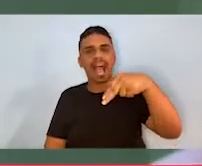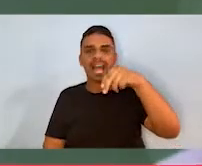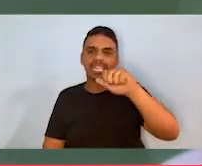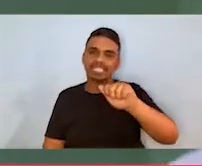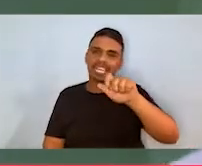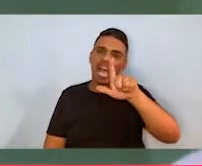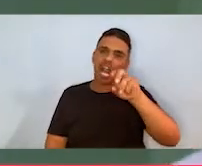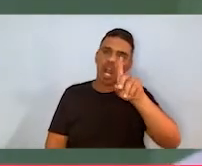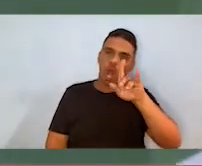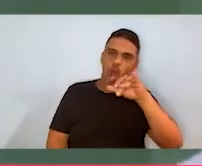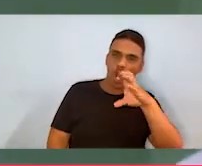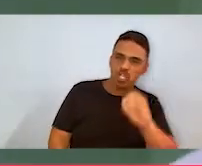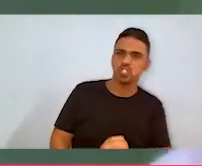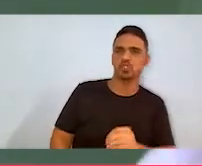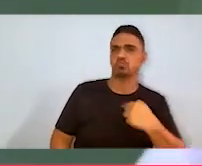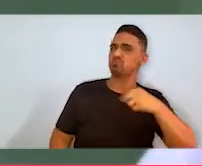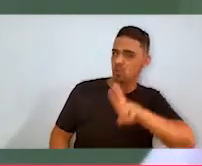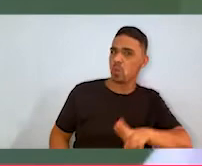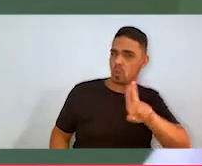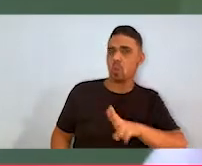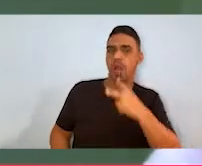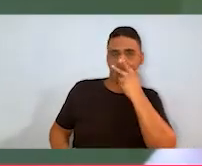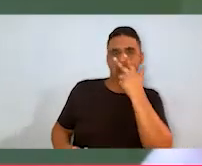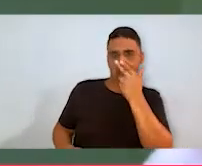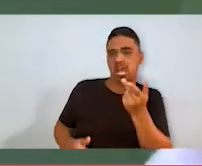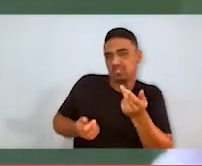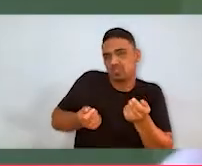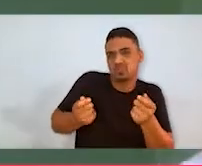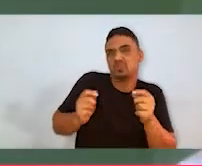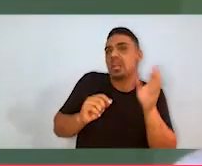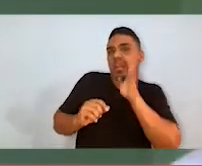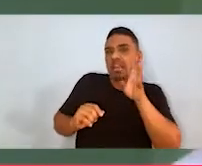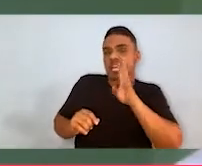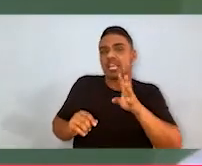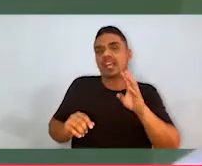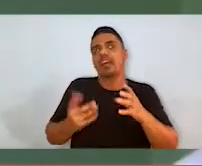que depende muito da temática. Né? Se você for fazer